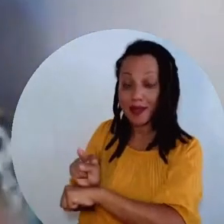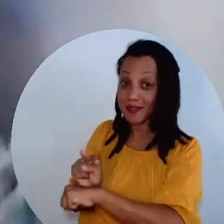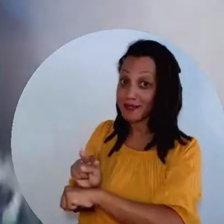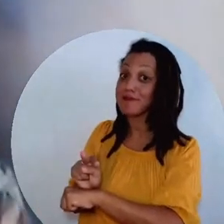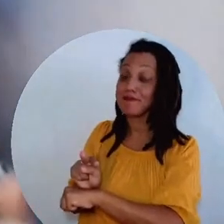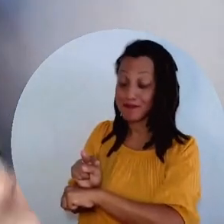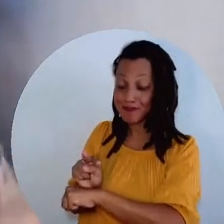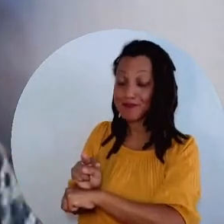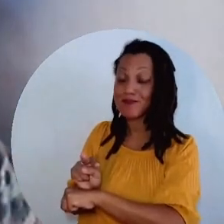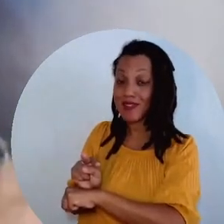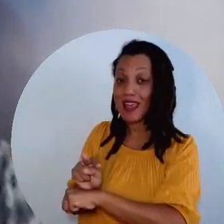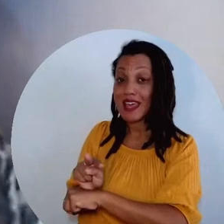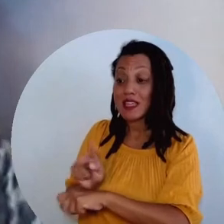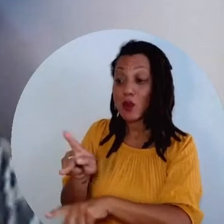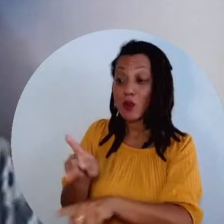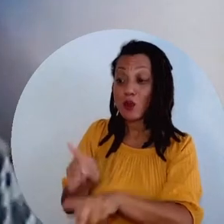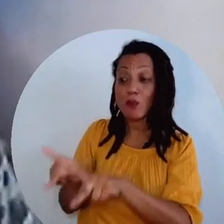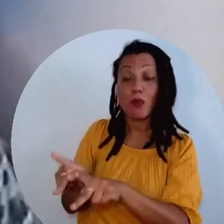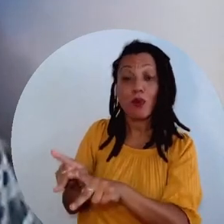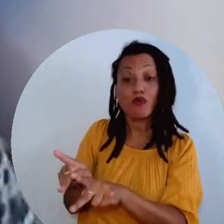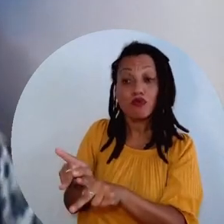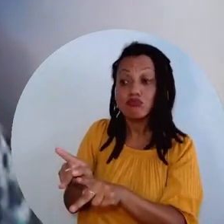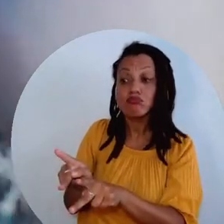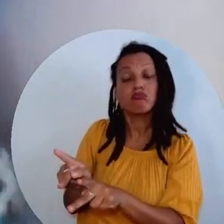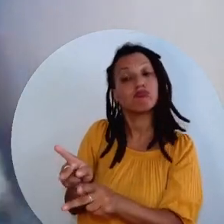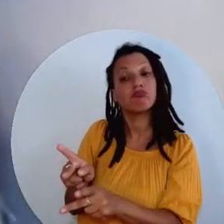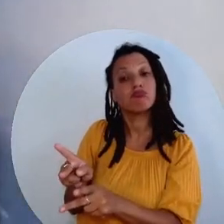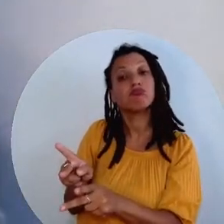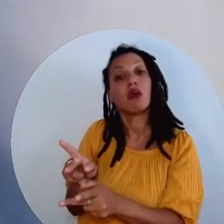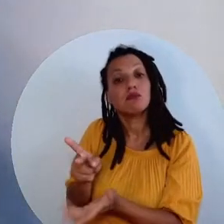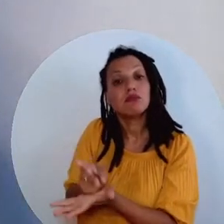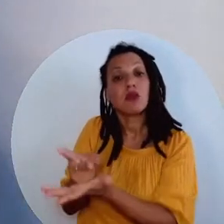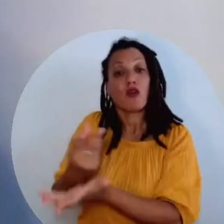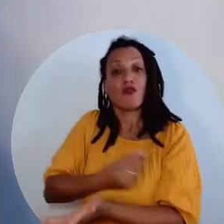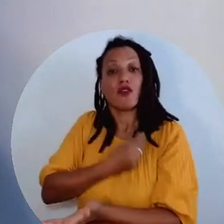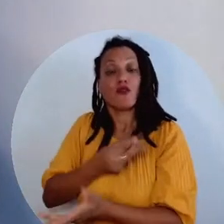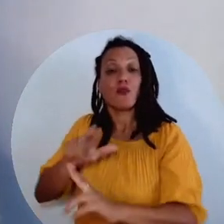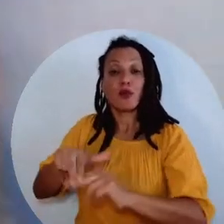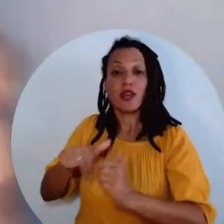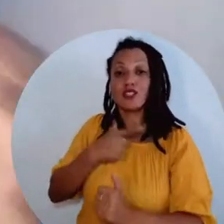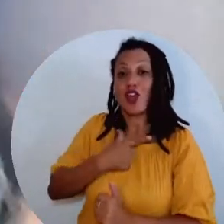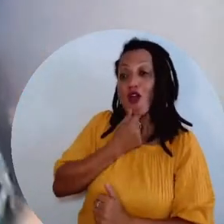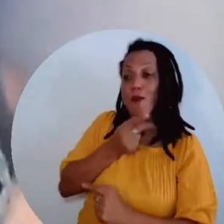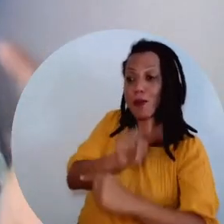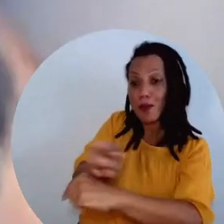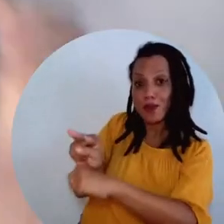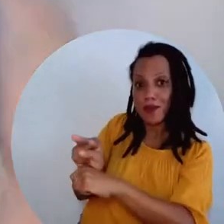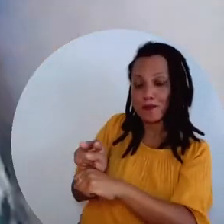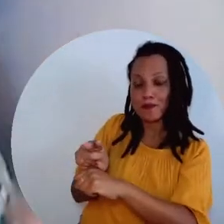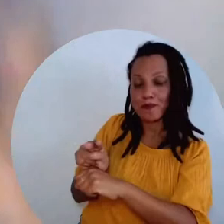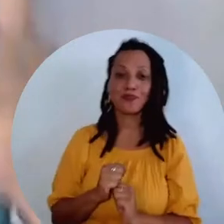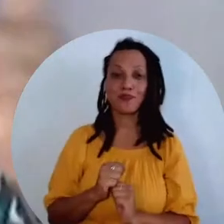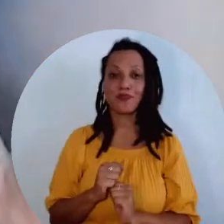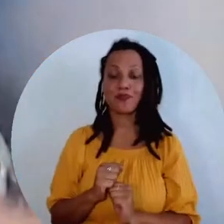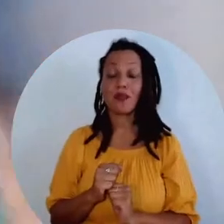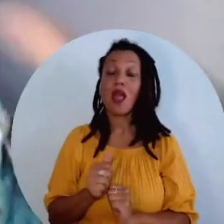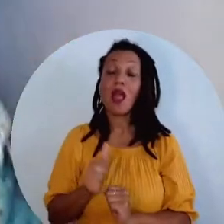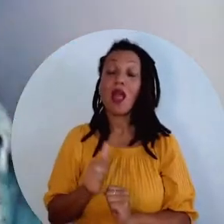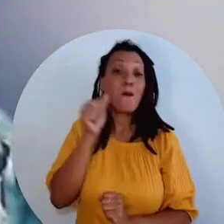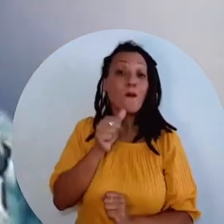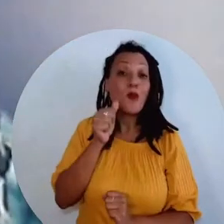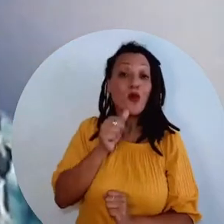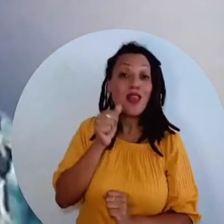responsável pela sobrevivência daquelas comunidades. Enquanto a figura feminina era vista como sem